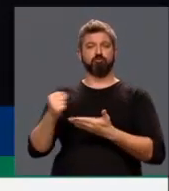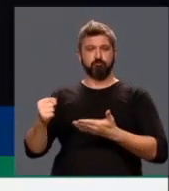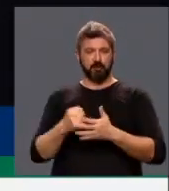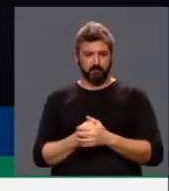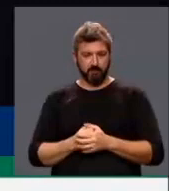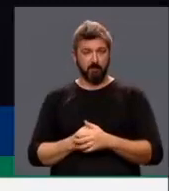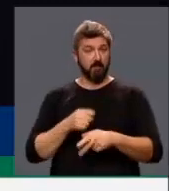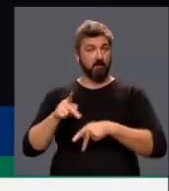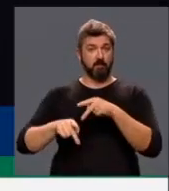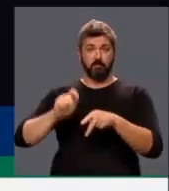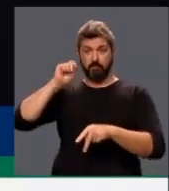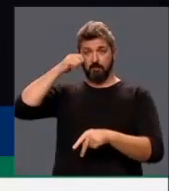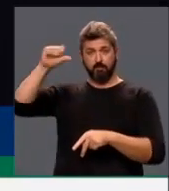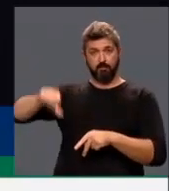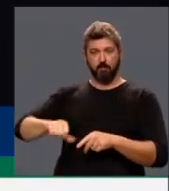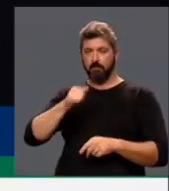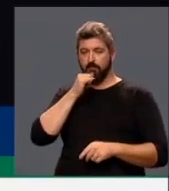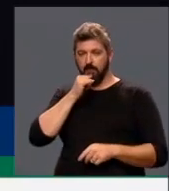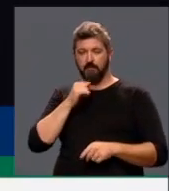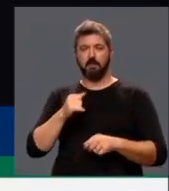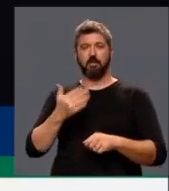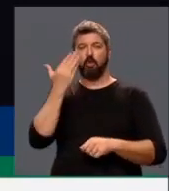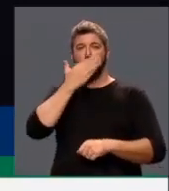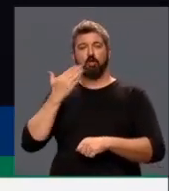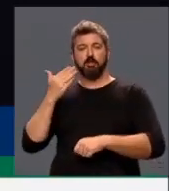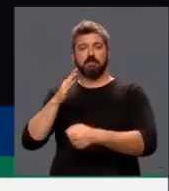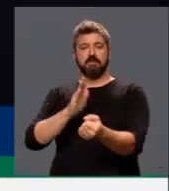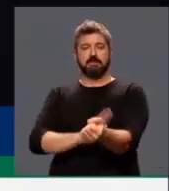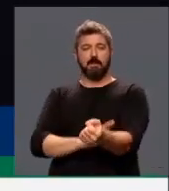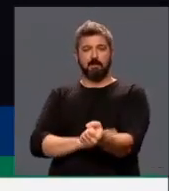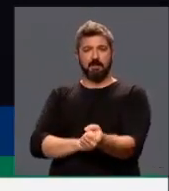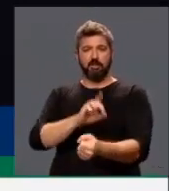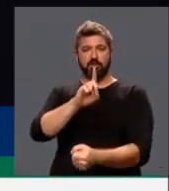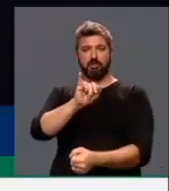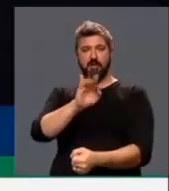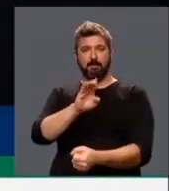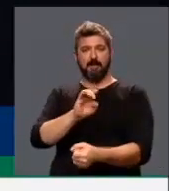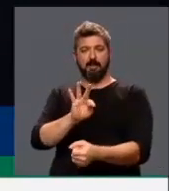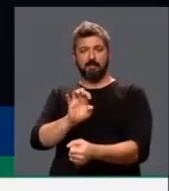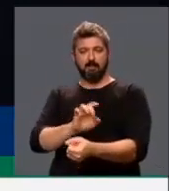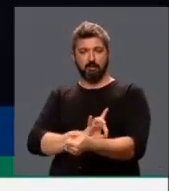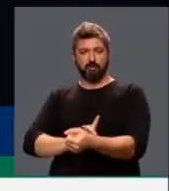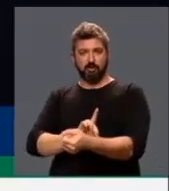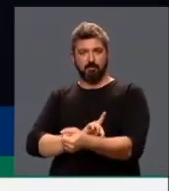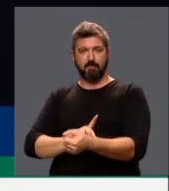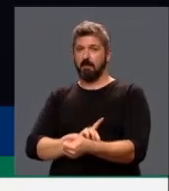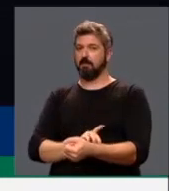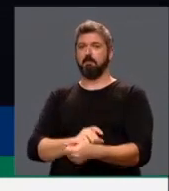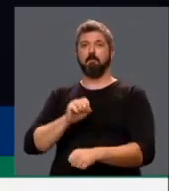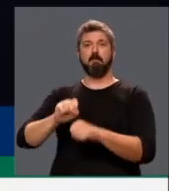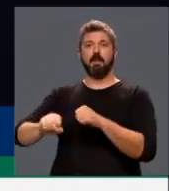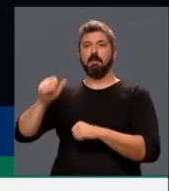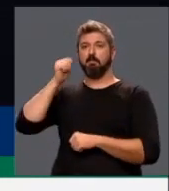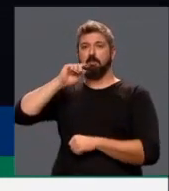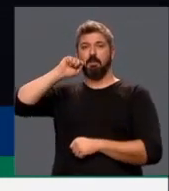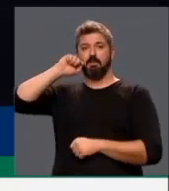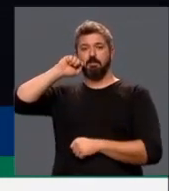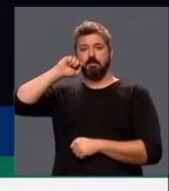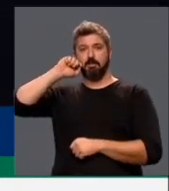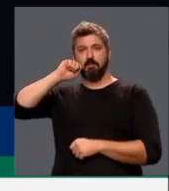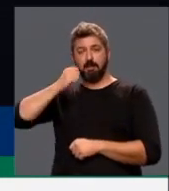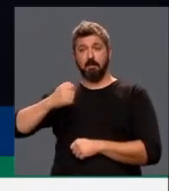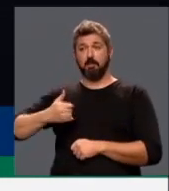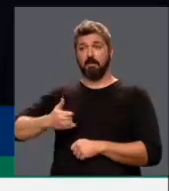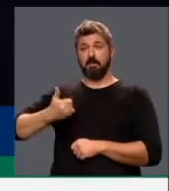população negra é muito pior. Diabetes, por exemplo. Diabetes é uma questão séria para mulheres negras. Diabetes mata mulheres negras de menos de 60